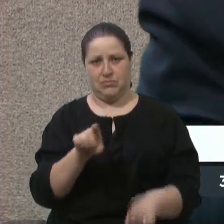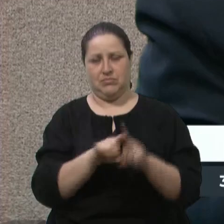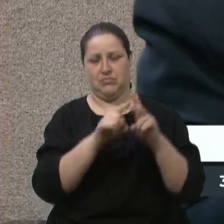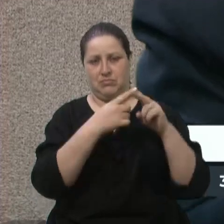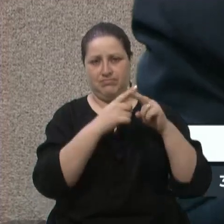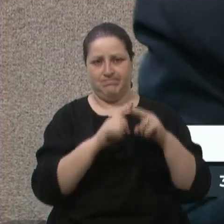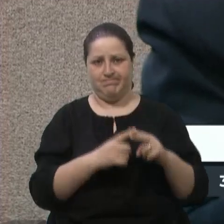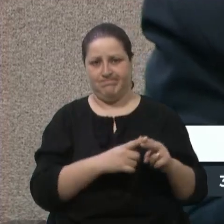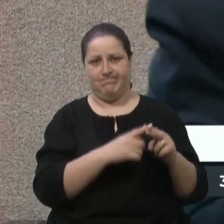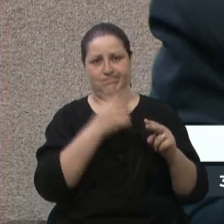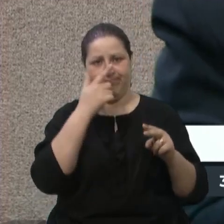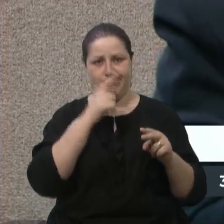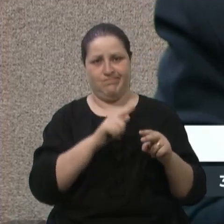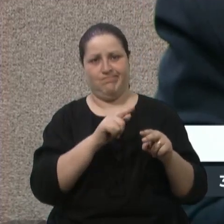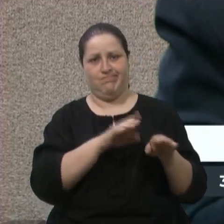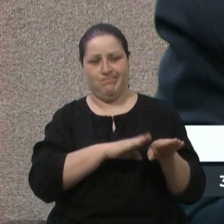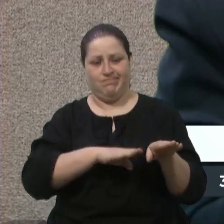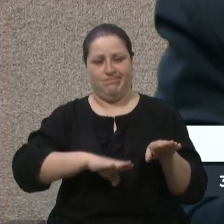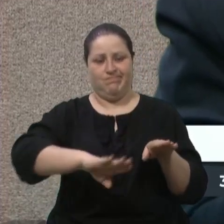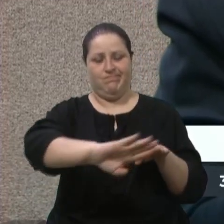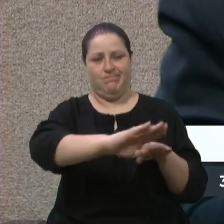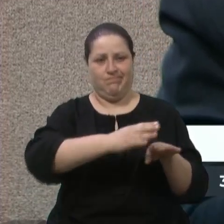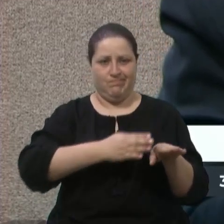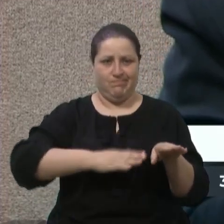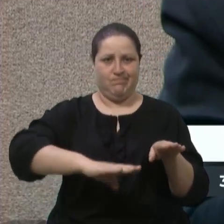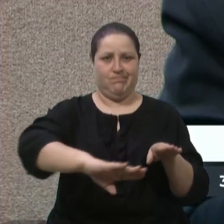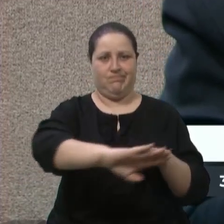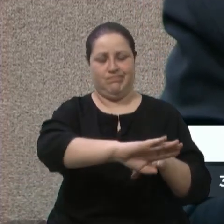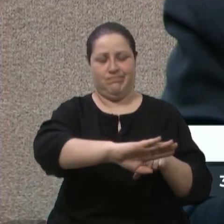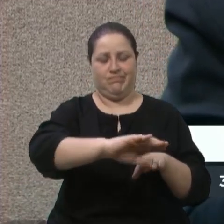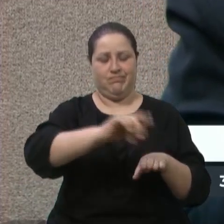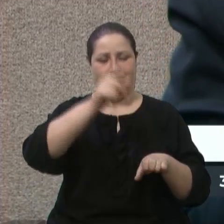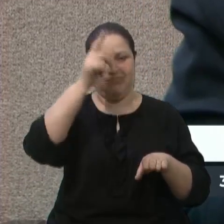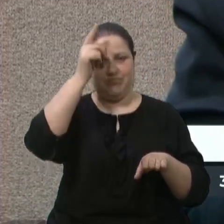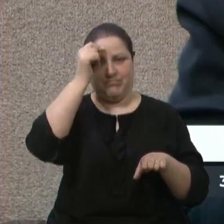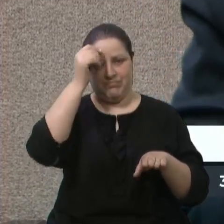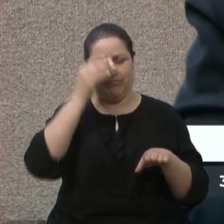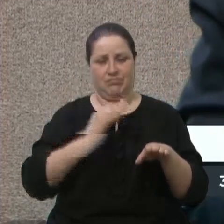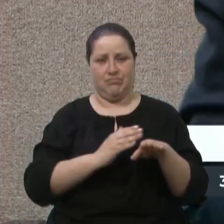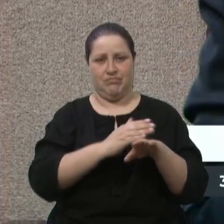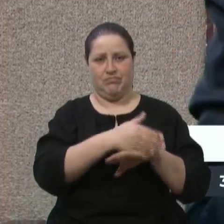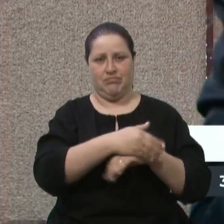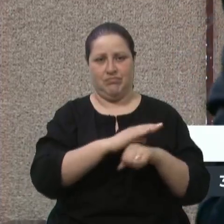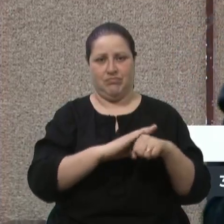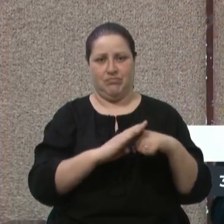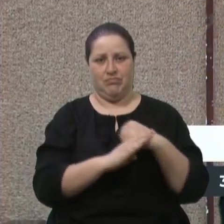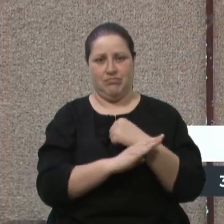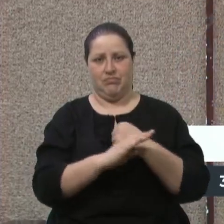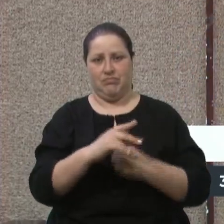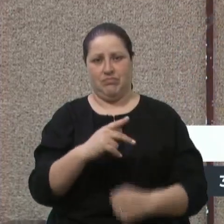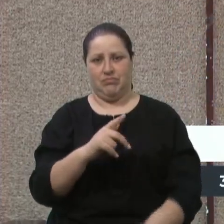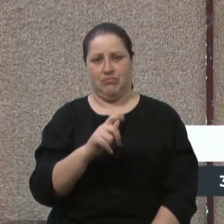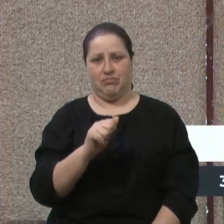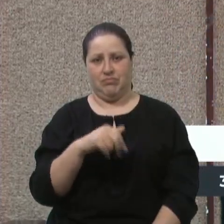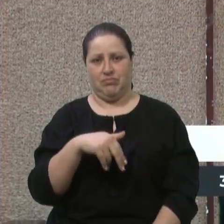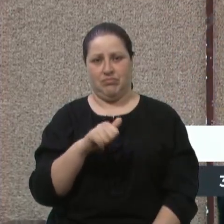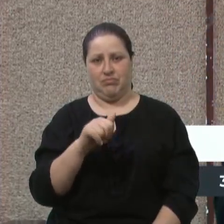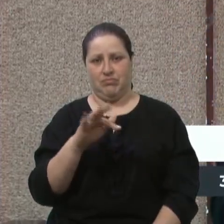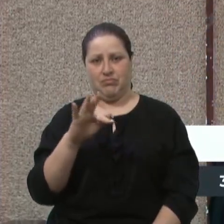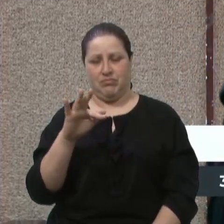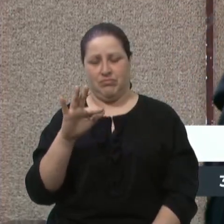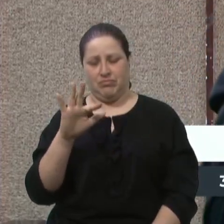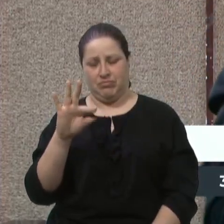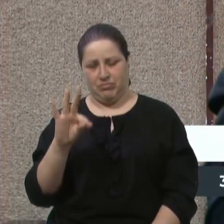ter mais acesso no refúgio, para o pessoal ter mais tranquilidade de entrar ali para o bairro Planalto. Também temos trabalhando fortemente